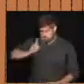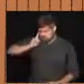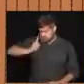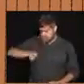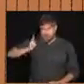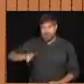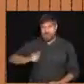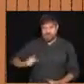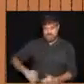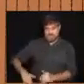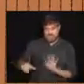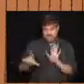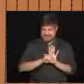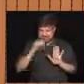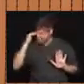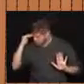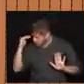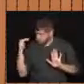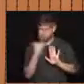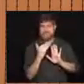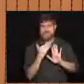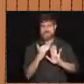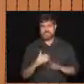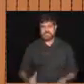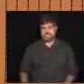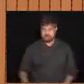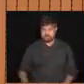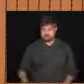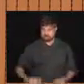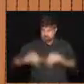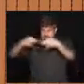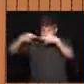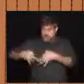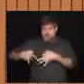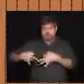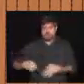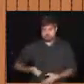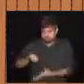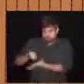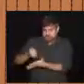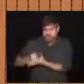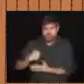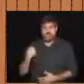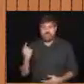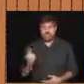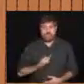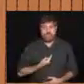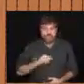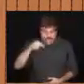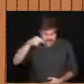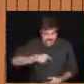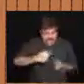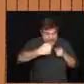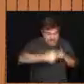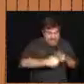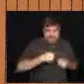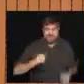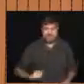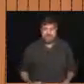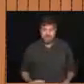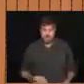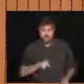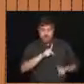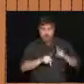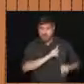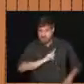e a obediência às leis, elas são muito severas. Nós temos o desafio de mostrar que a